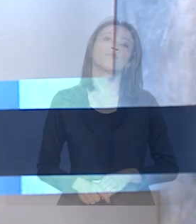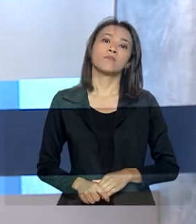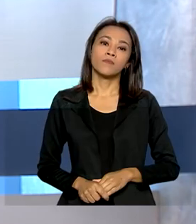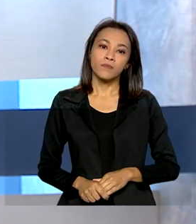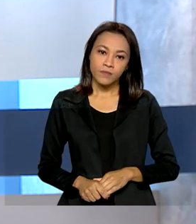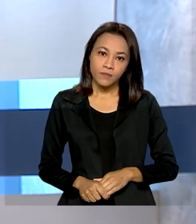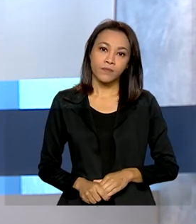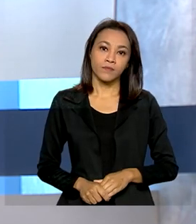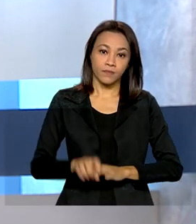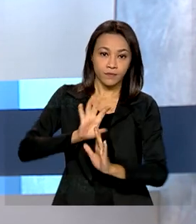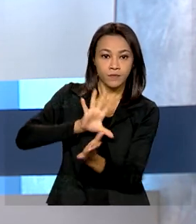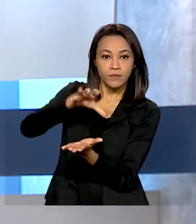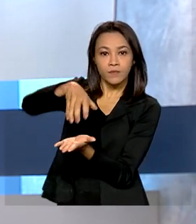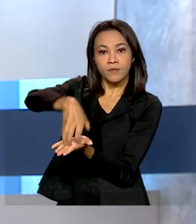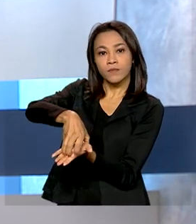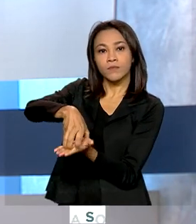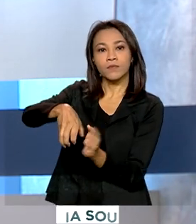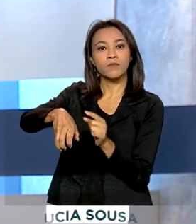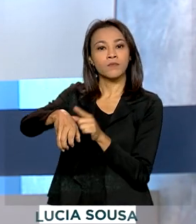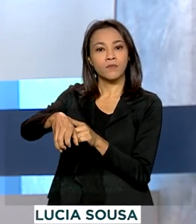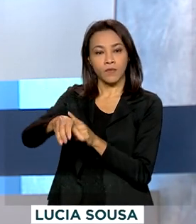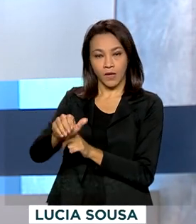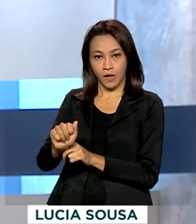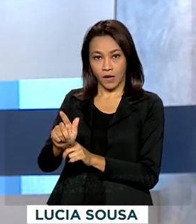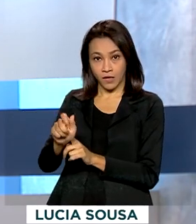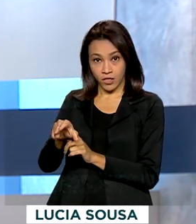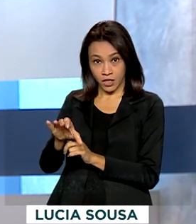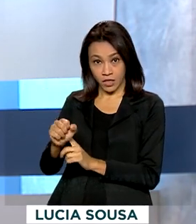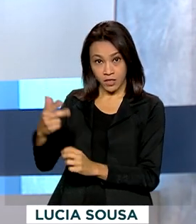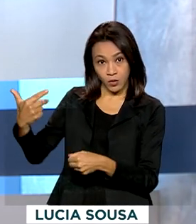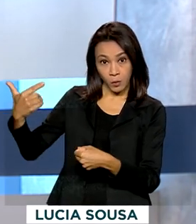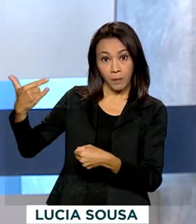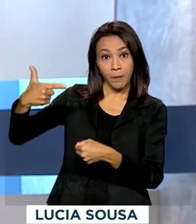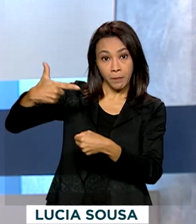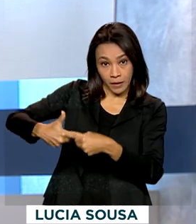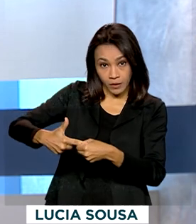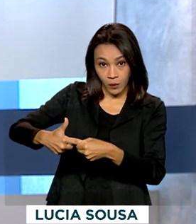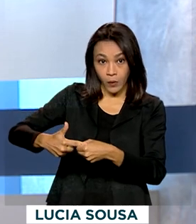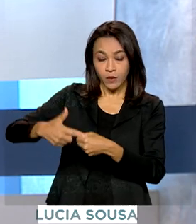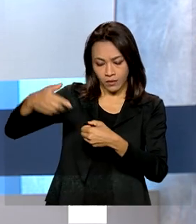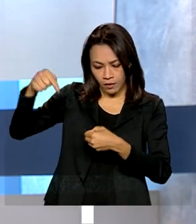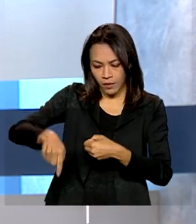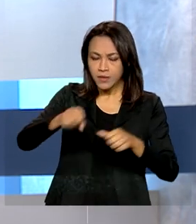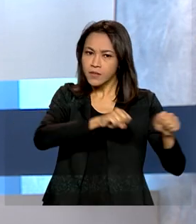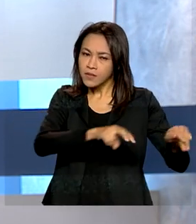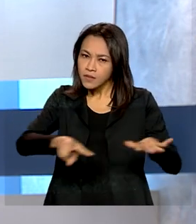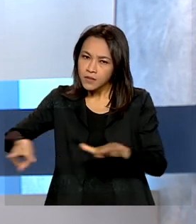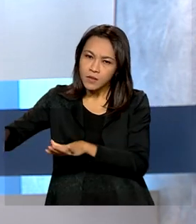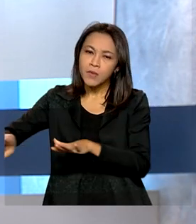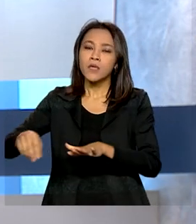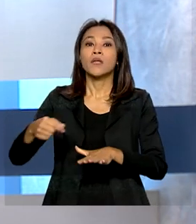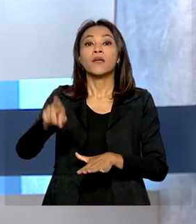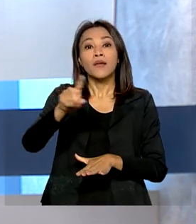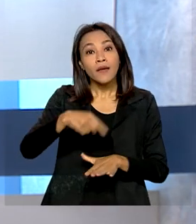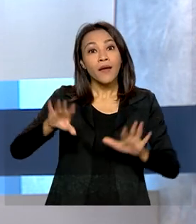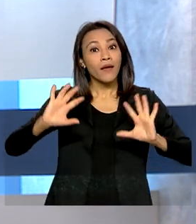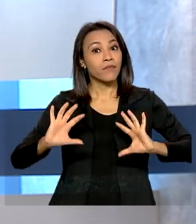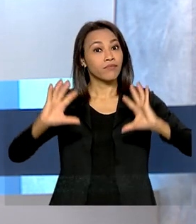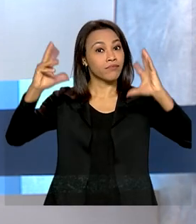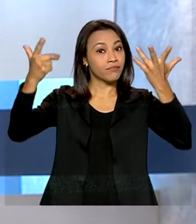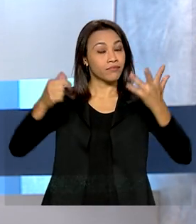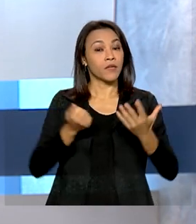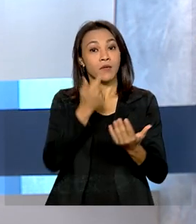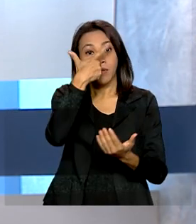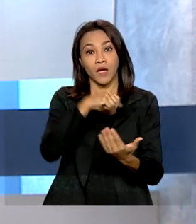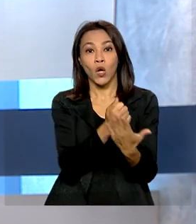o e Agência Nacional do petróleo intensifica ao longo desta semana do Consumidor a fiscalização nos